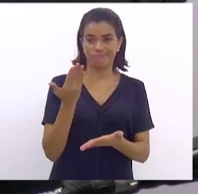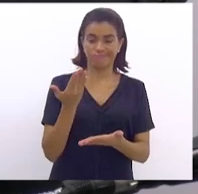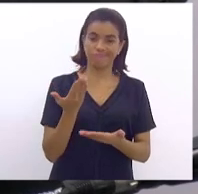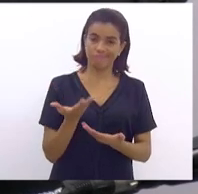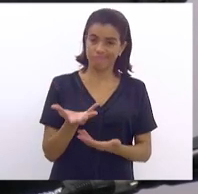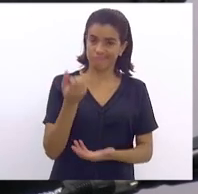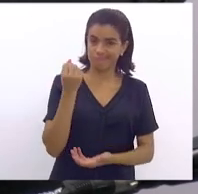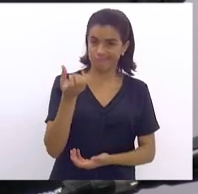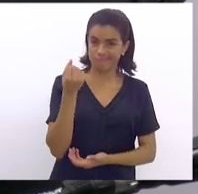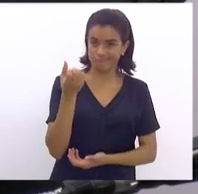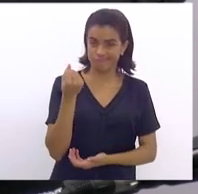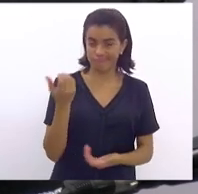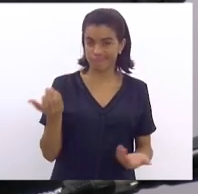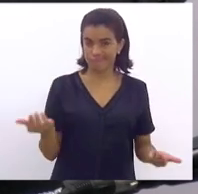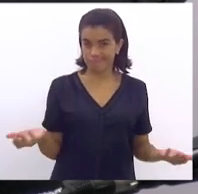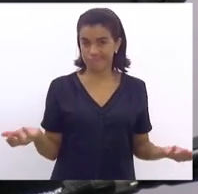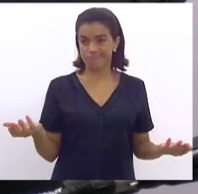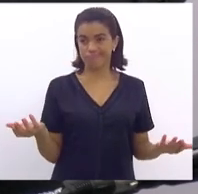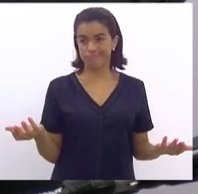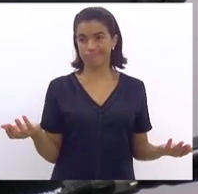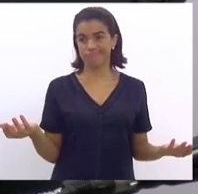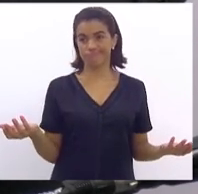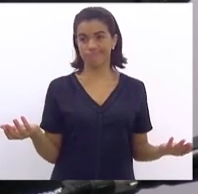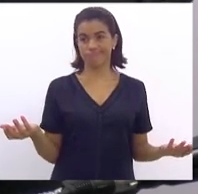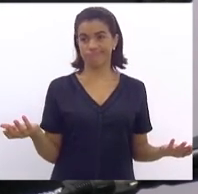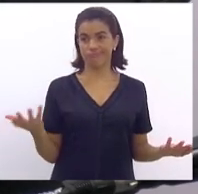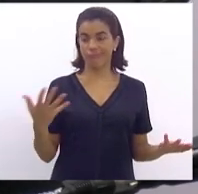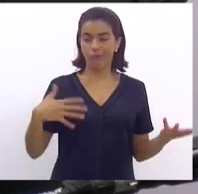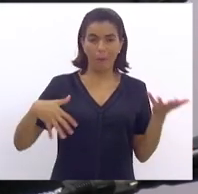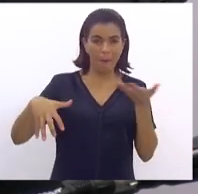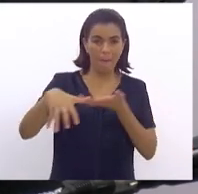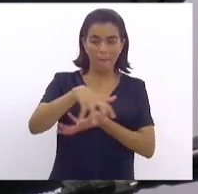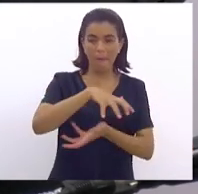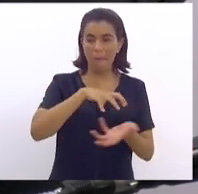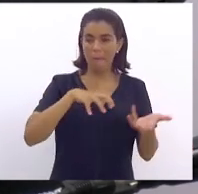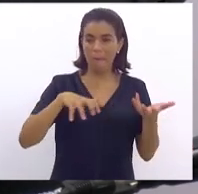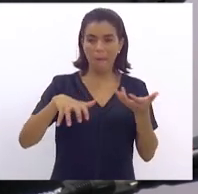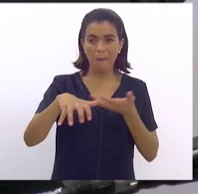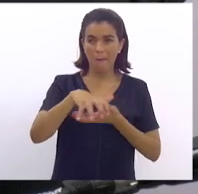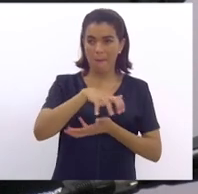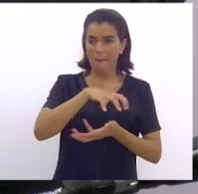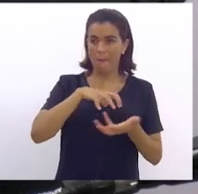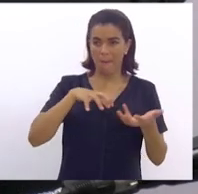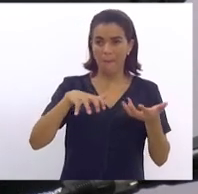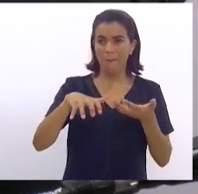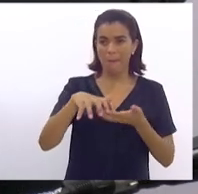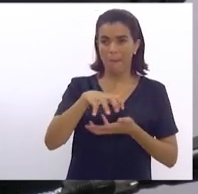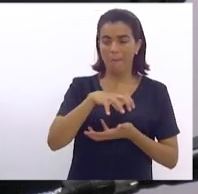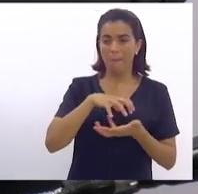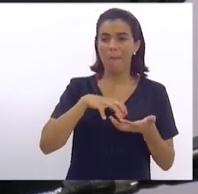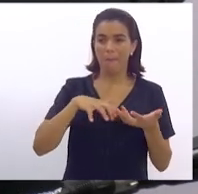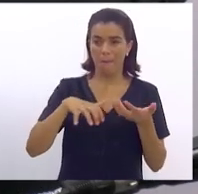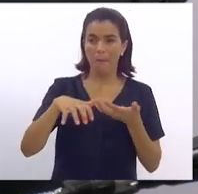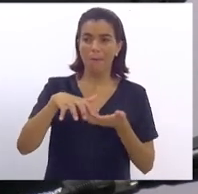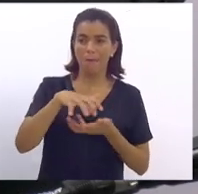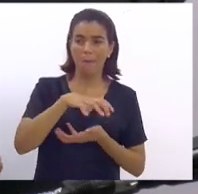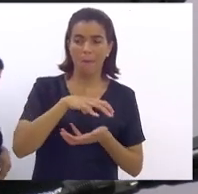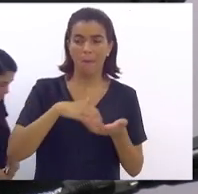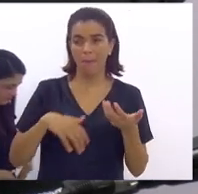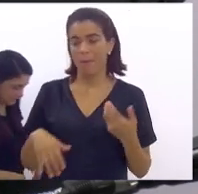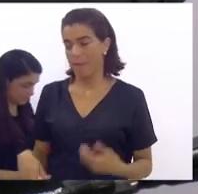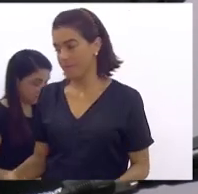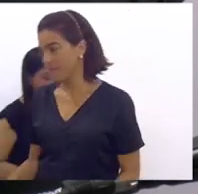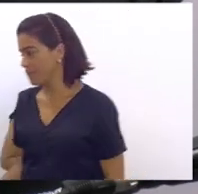recebimento. E aí foi um dilema aqui, várias representações e manifestações,